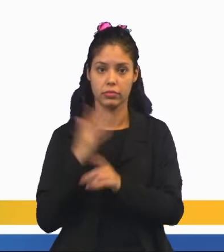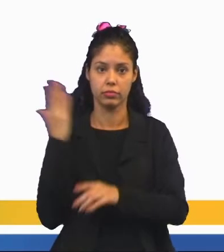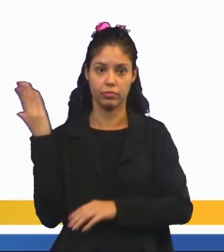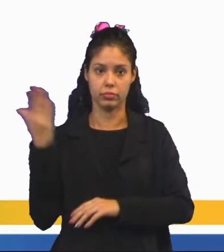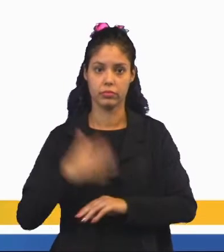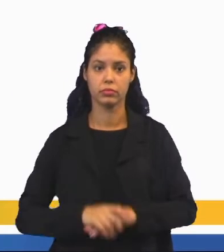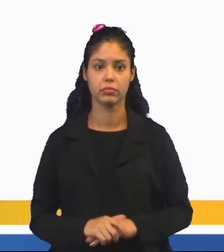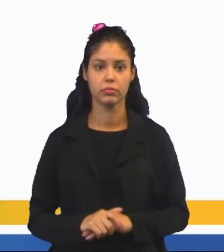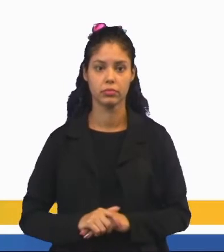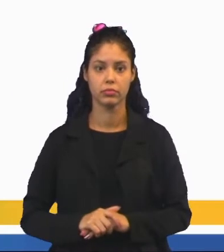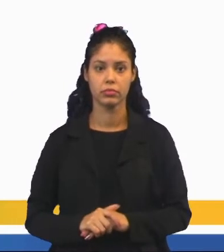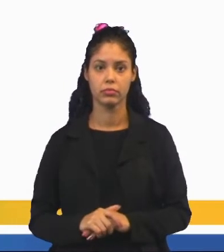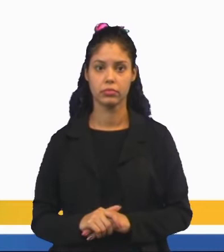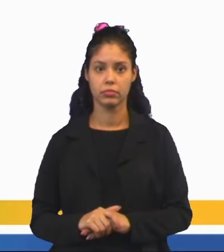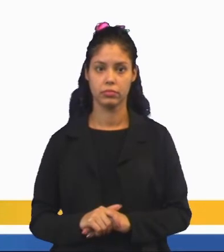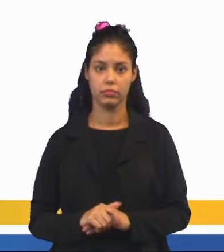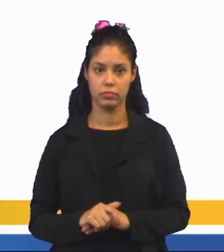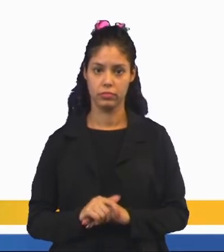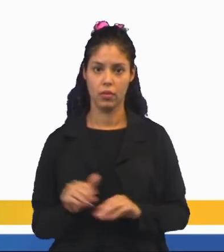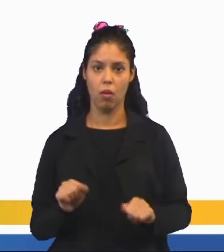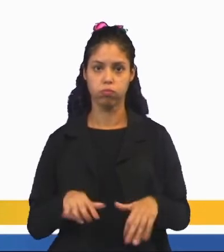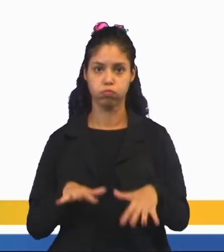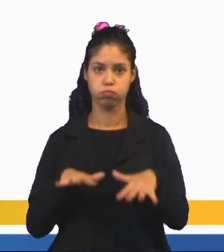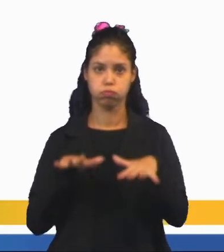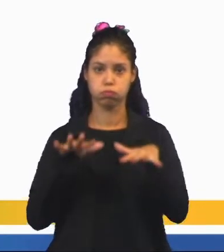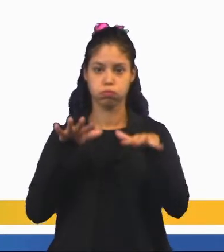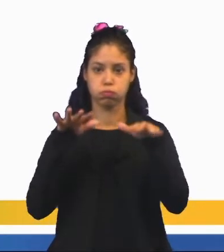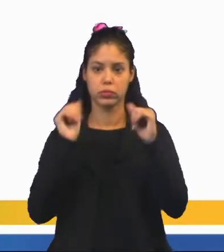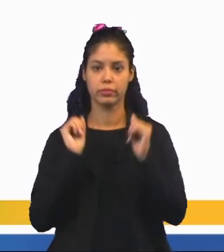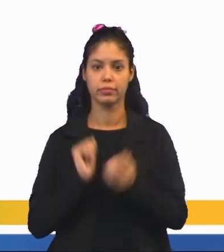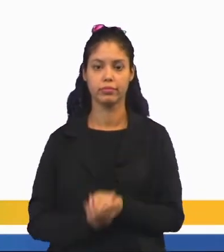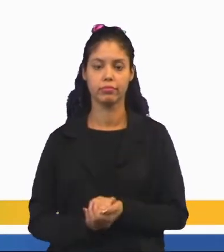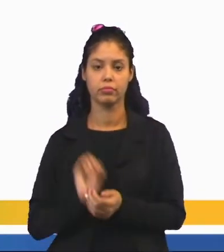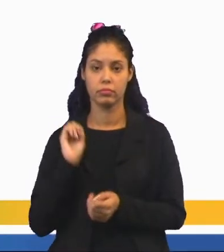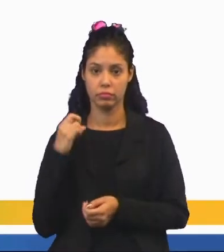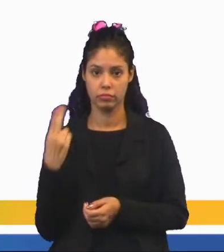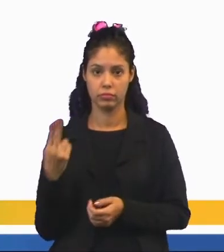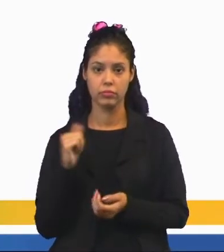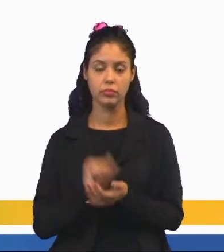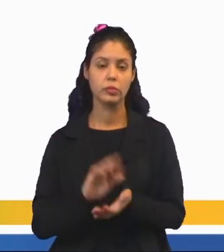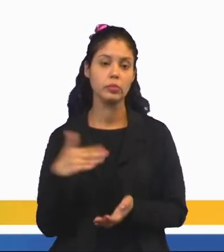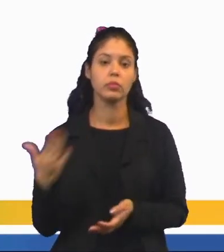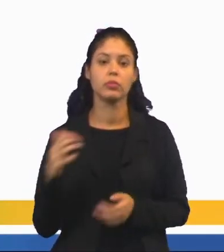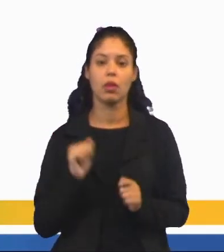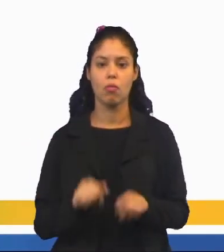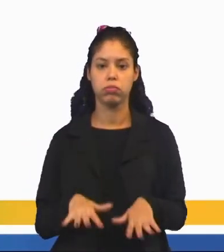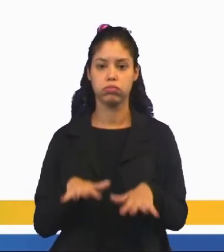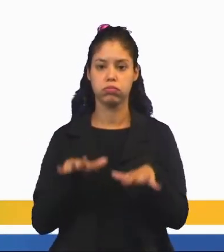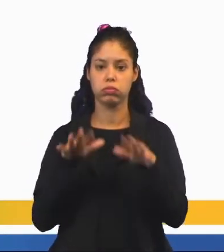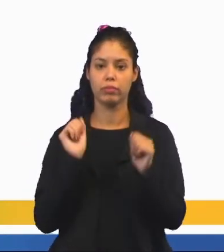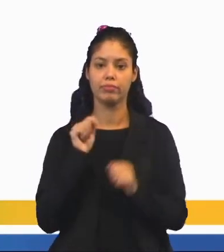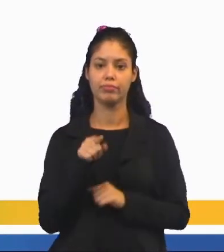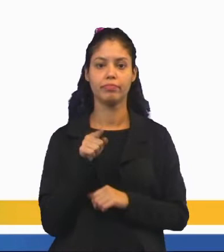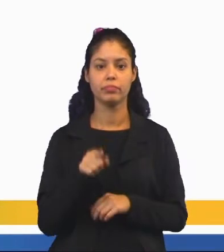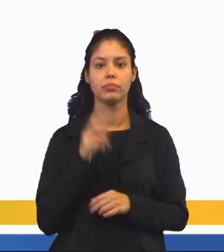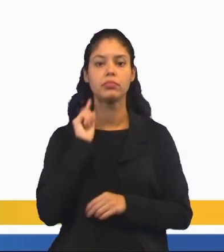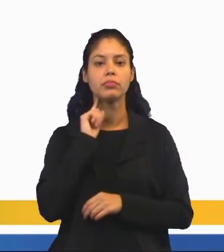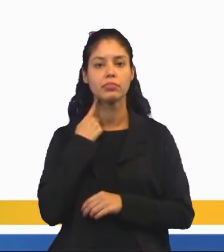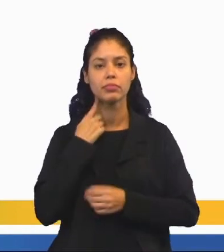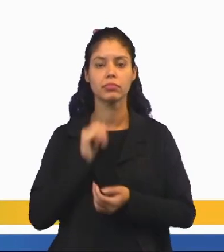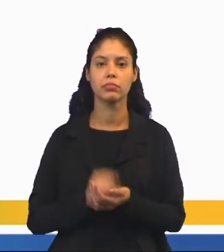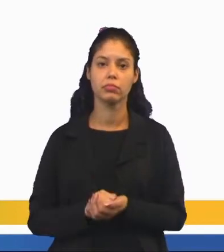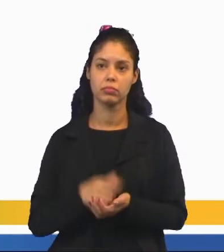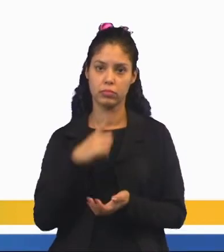encontramos. Lixo e enchentes, né? Ou seja, quando vem a chuva, esses lixos que